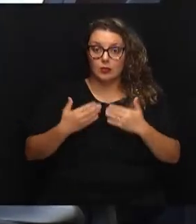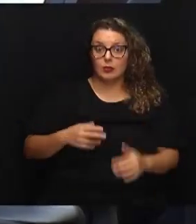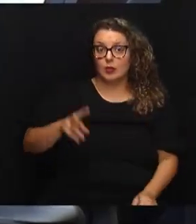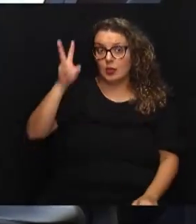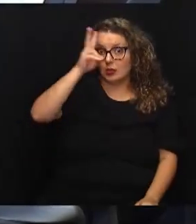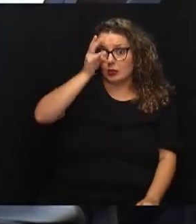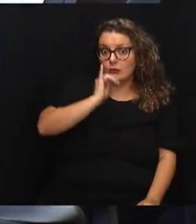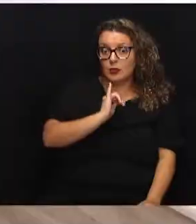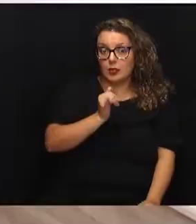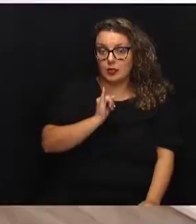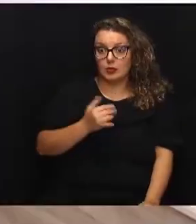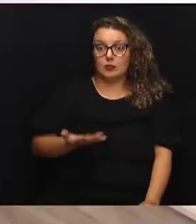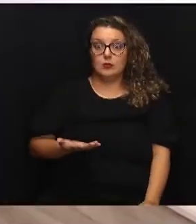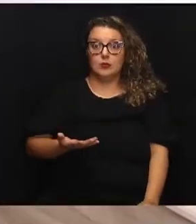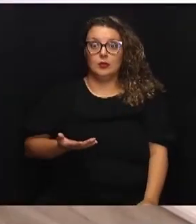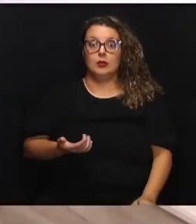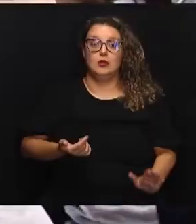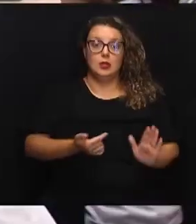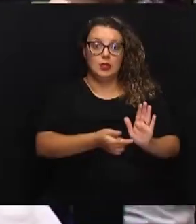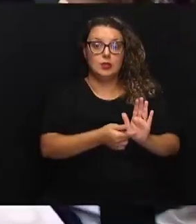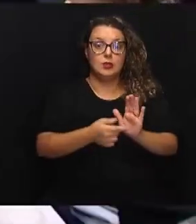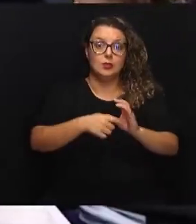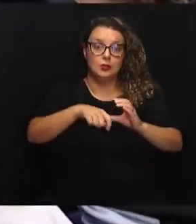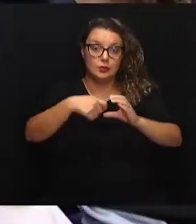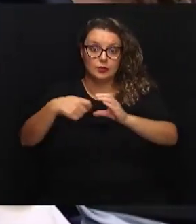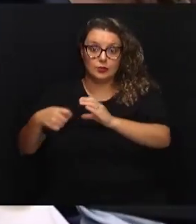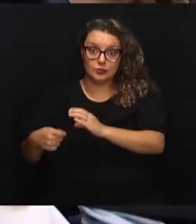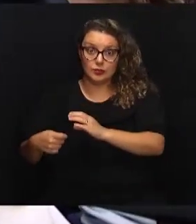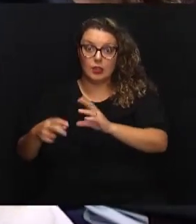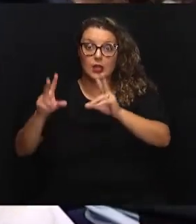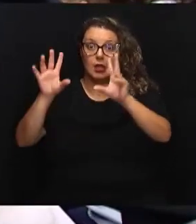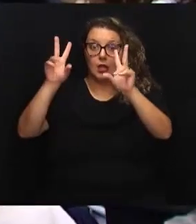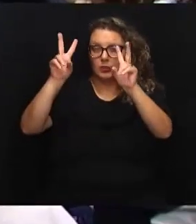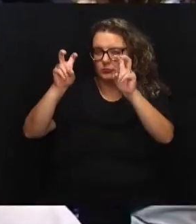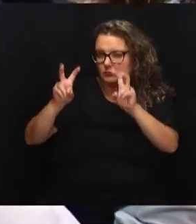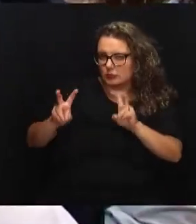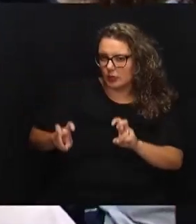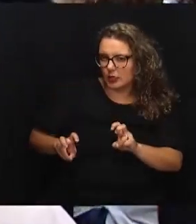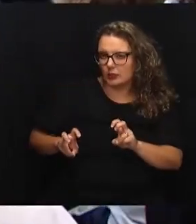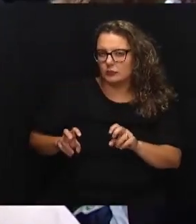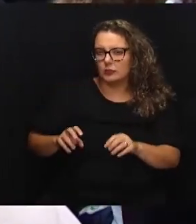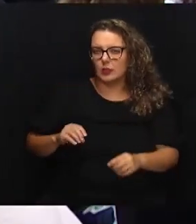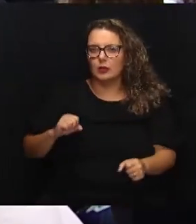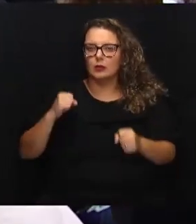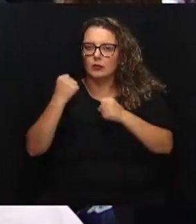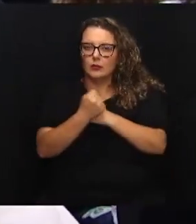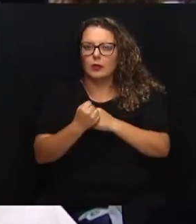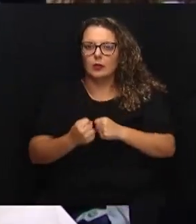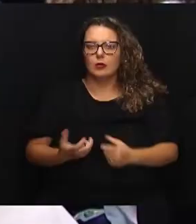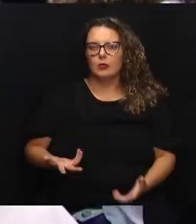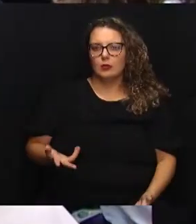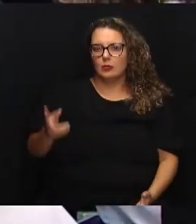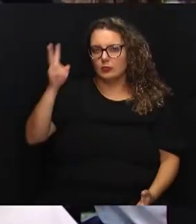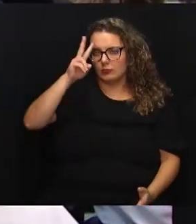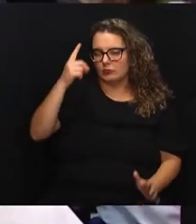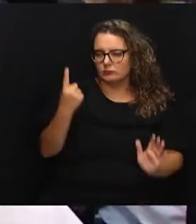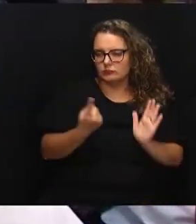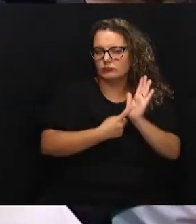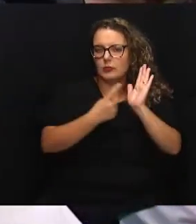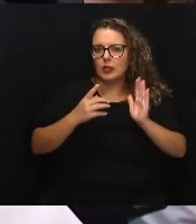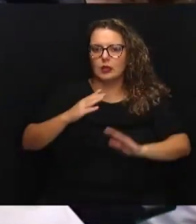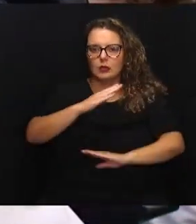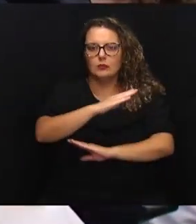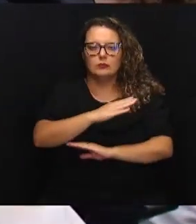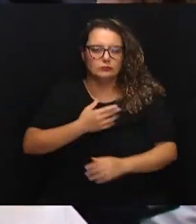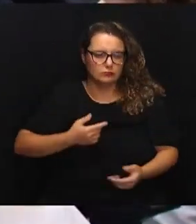de histórias e a exibição de vídeos que abordam o cuidado com o patrimônio público. Um momento que une